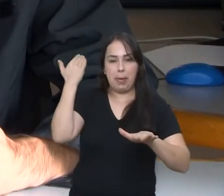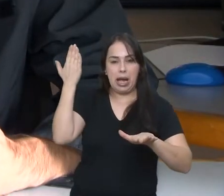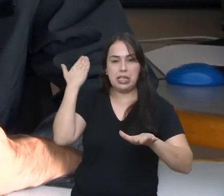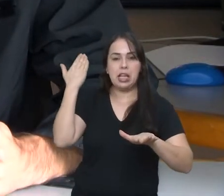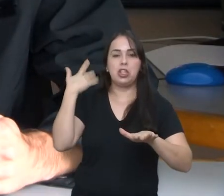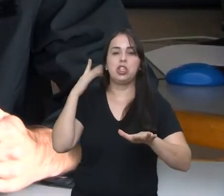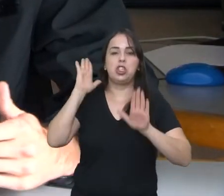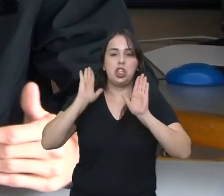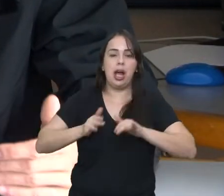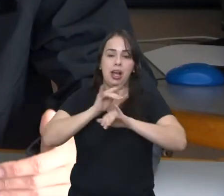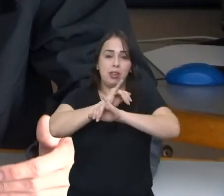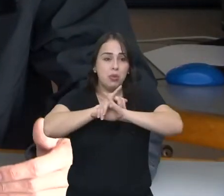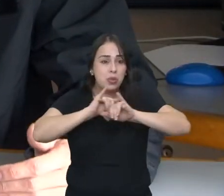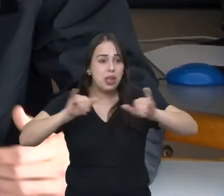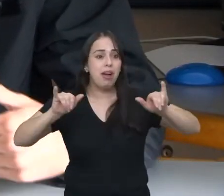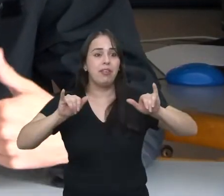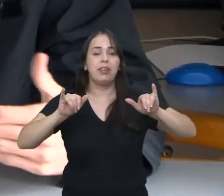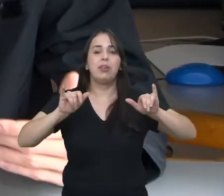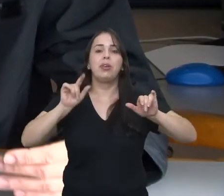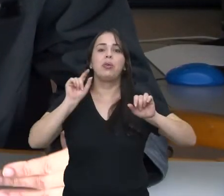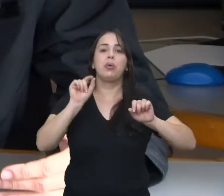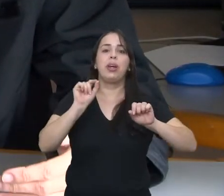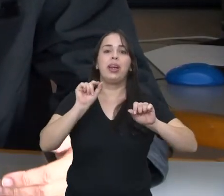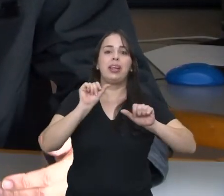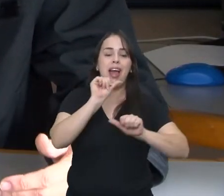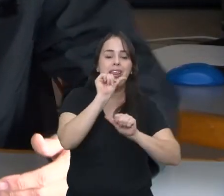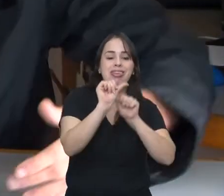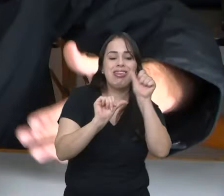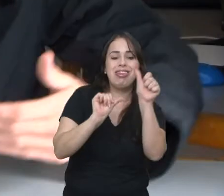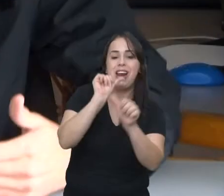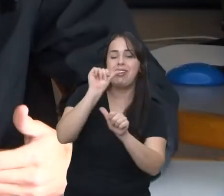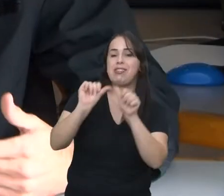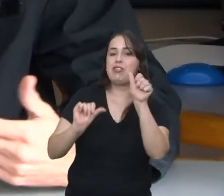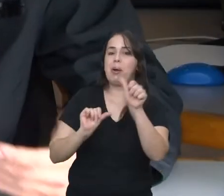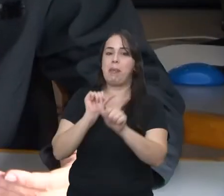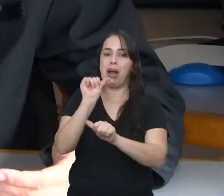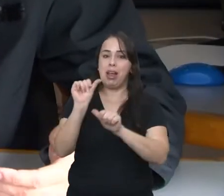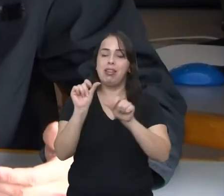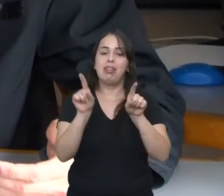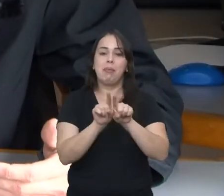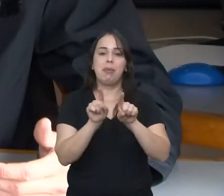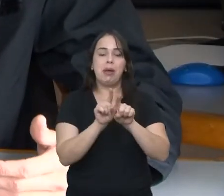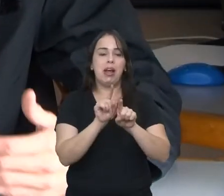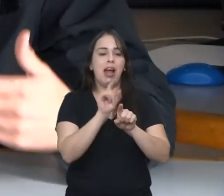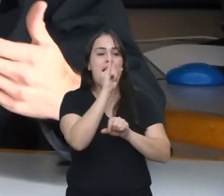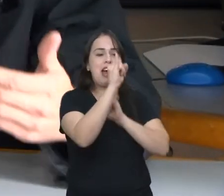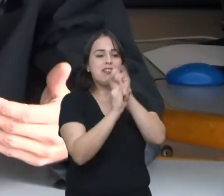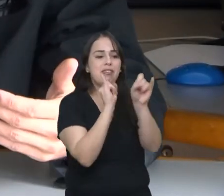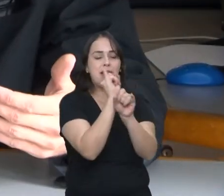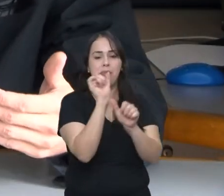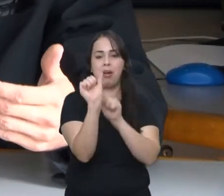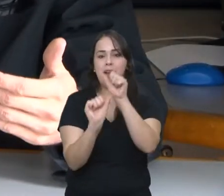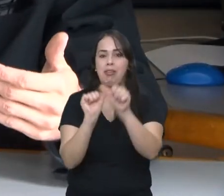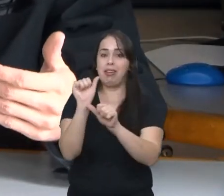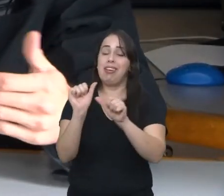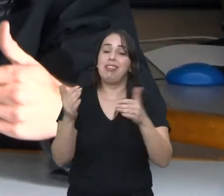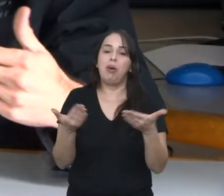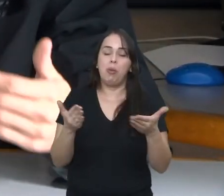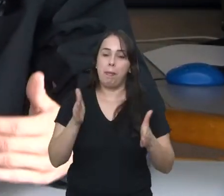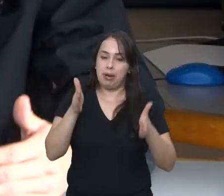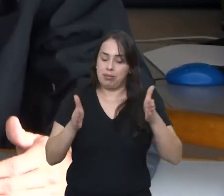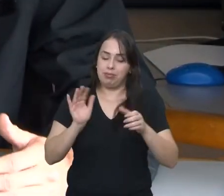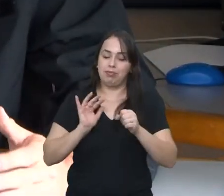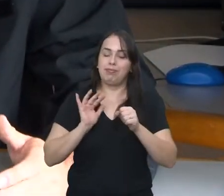a pandemia, ela de fato trouxe o que o mercado já vinha anunciando há muito tempo e nunca conseguia de fato concretizar, que era a transformação digital, né? A